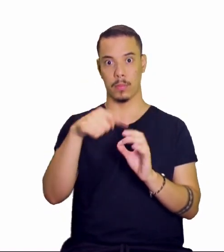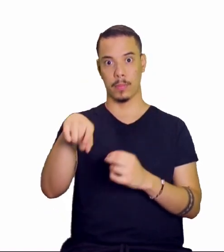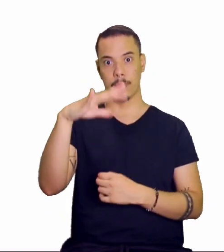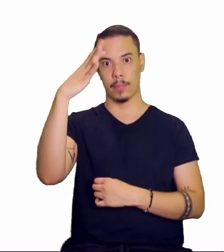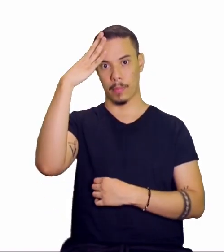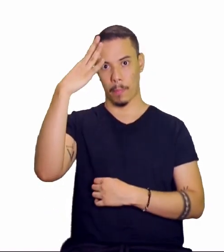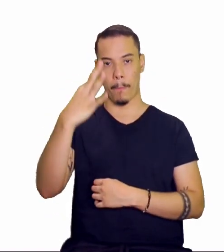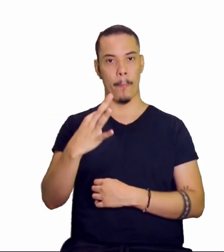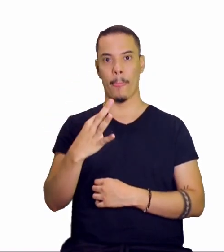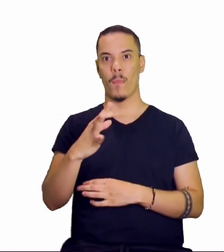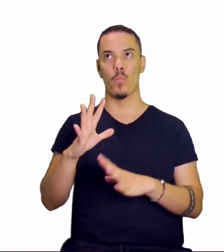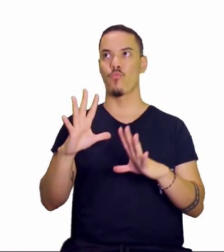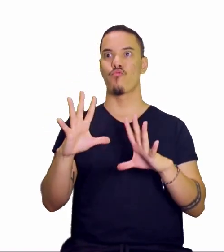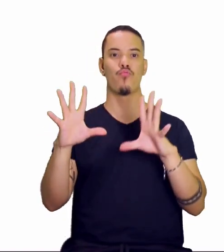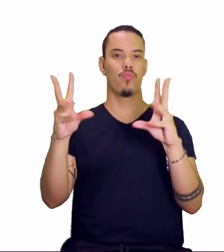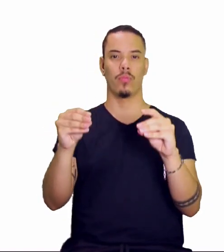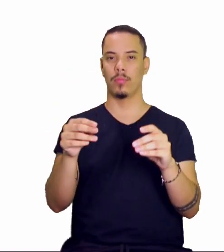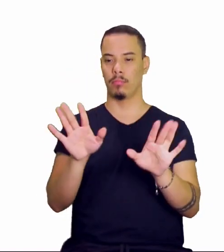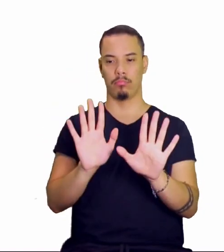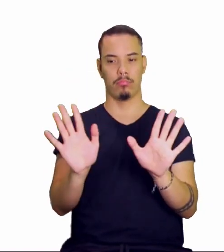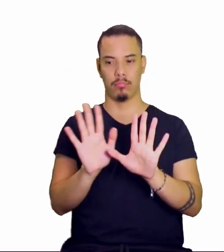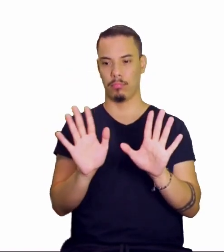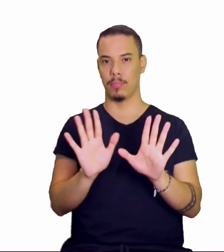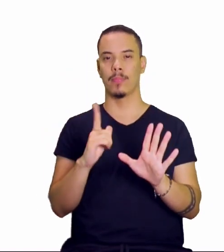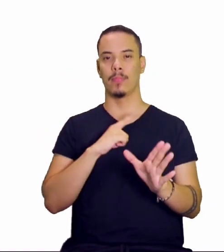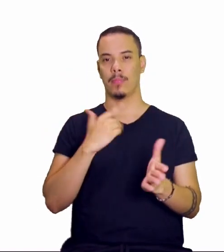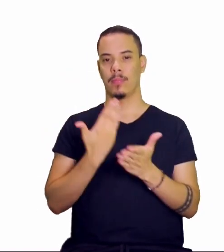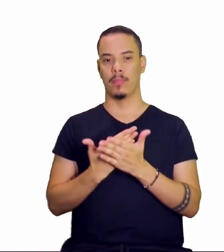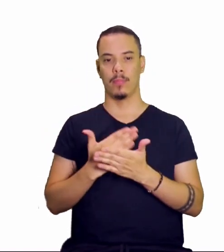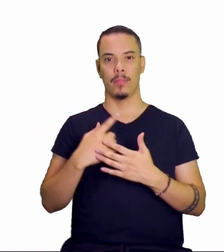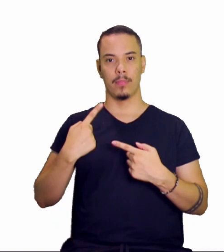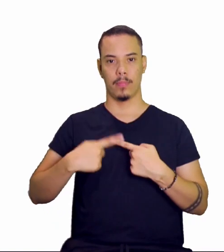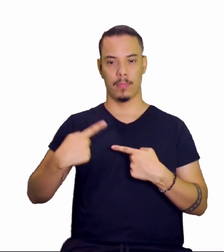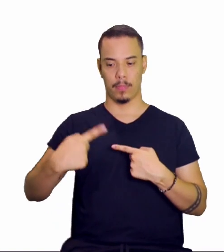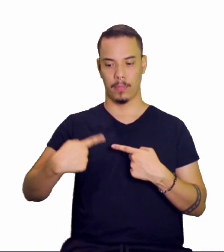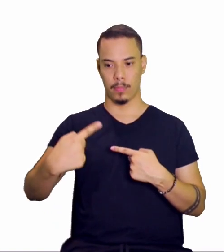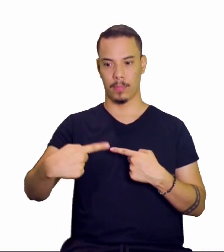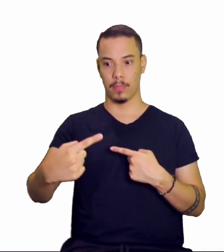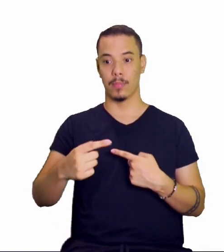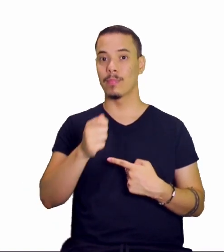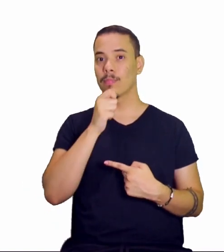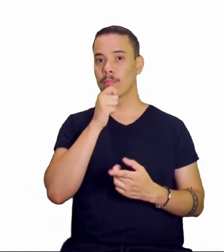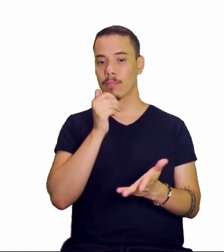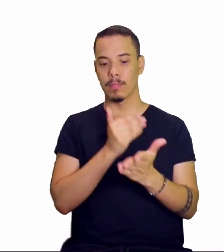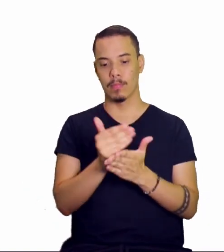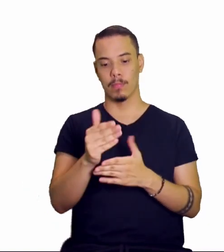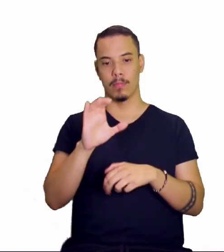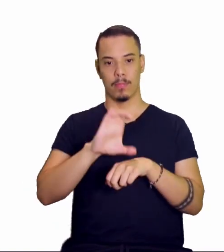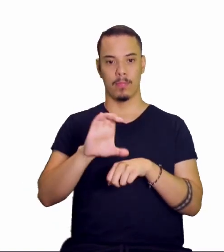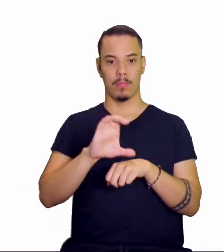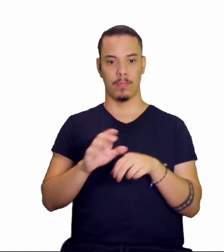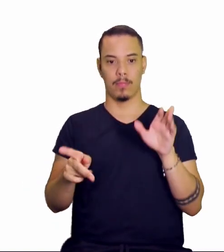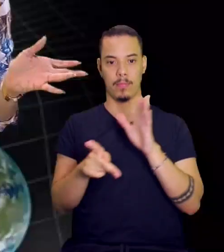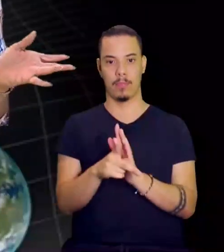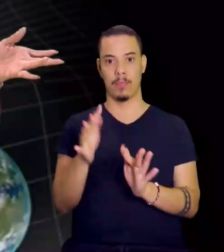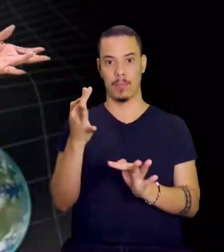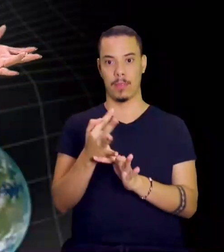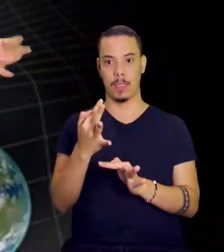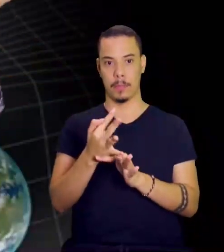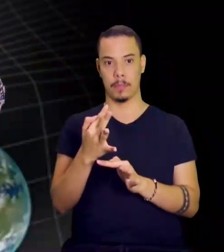Então, precisa entender tudo. Vai ter uma aula para cada coisa aí. Exatamente. Então, começando o nosso curso de física. Olha para cá, pessoal, olha